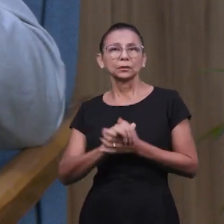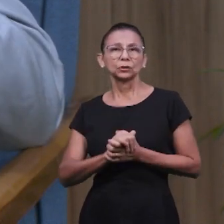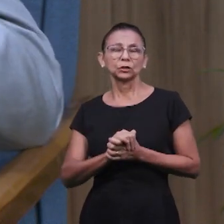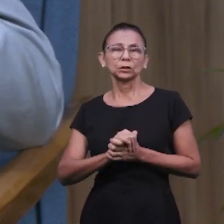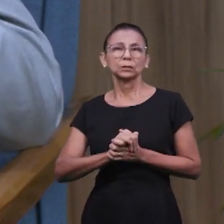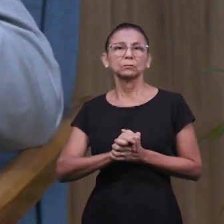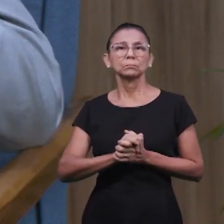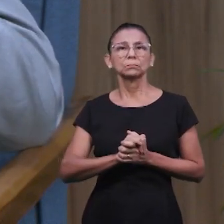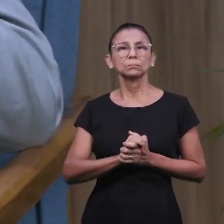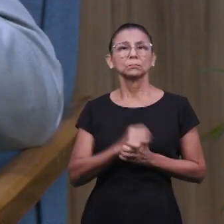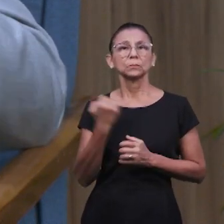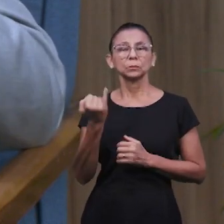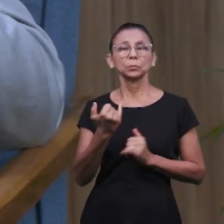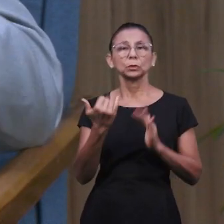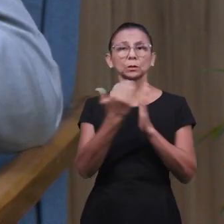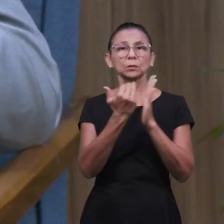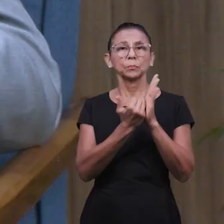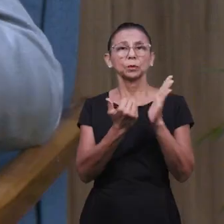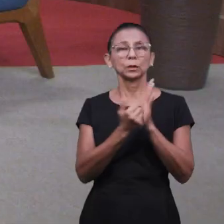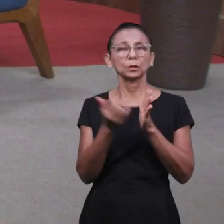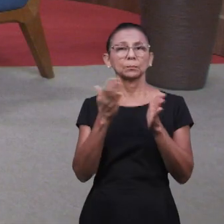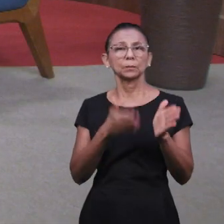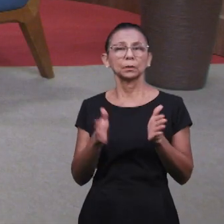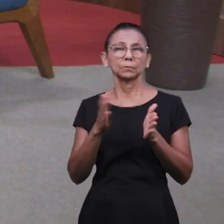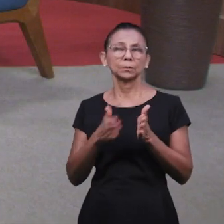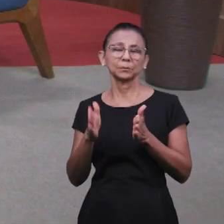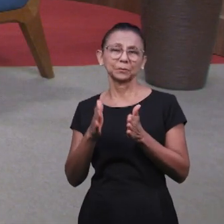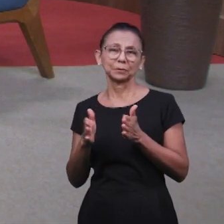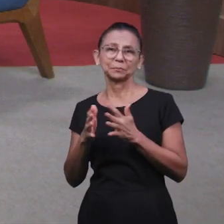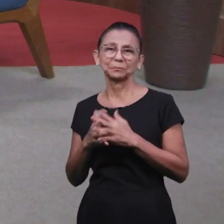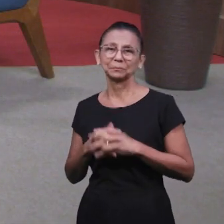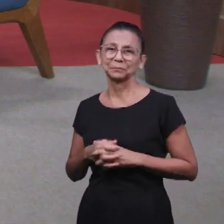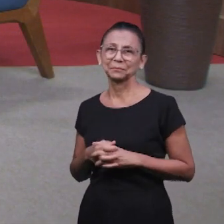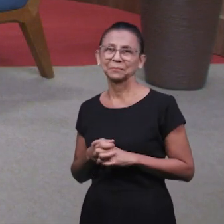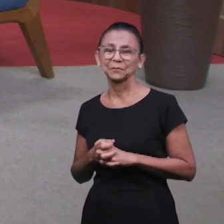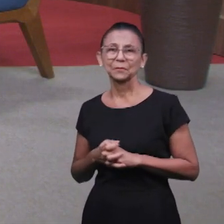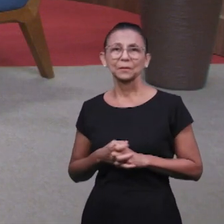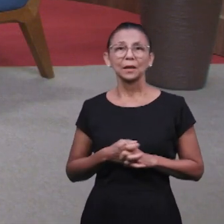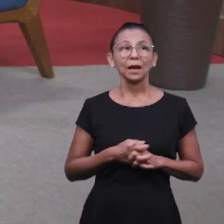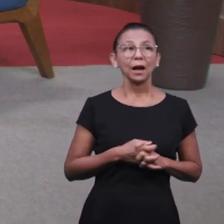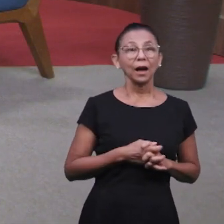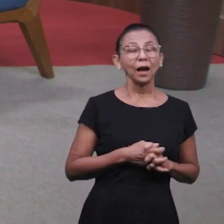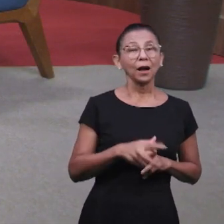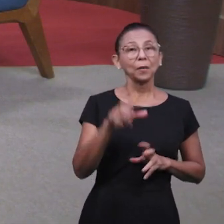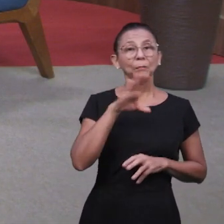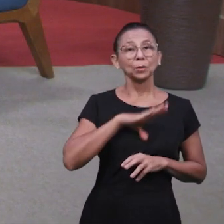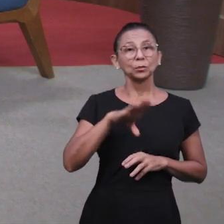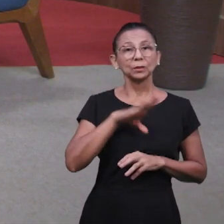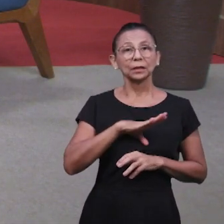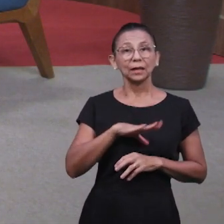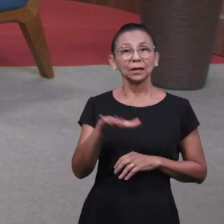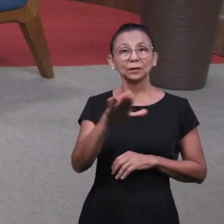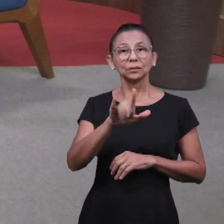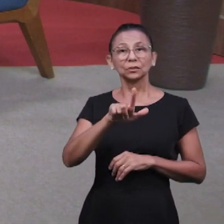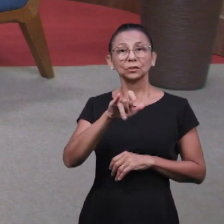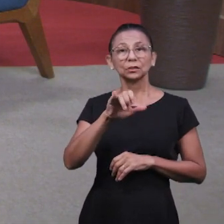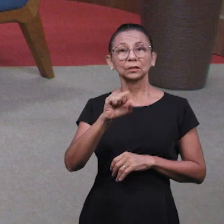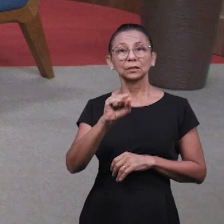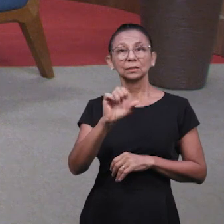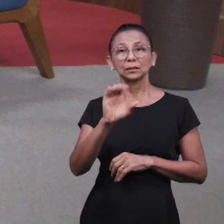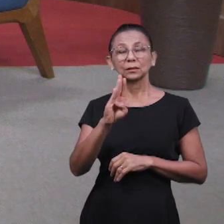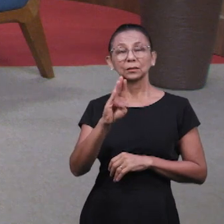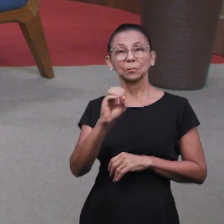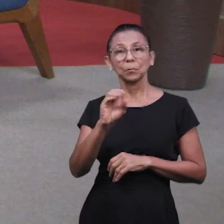falando sobre o programa no dia a dia. Então a gente vai para a primeira mensagem que foi enviada e que veio de Lisboa, em